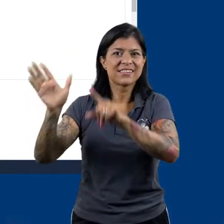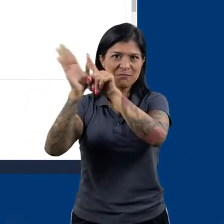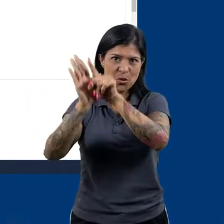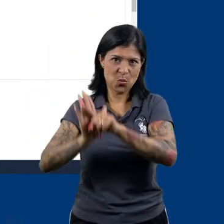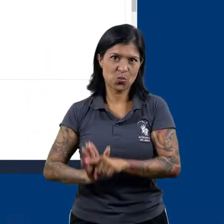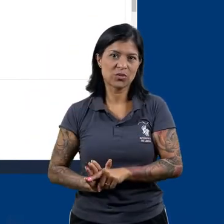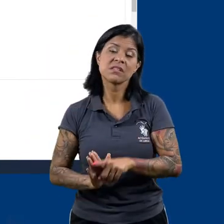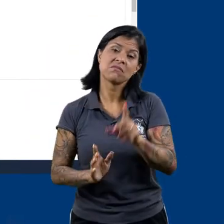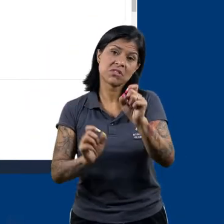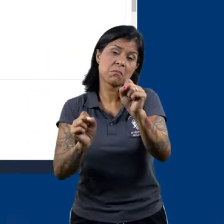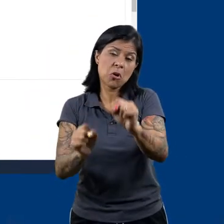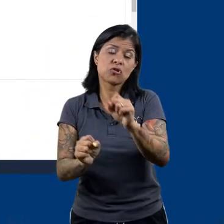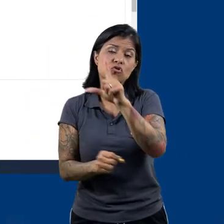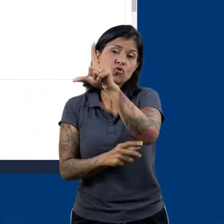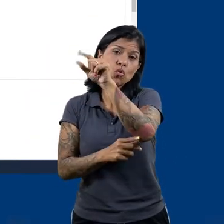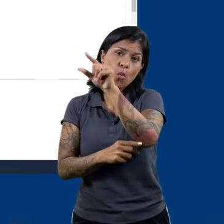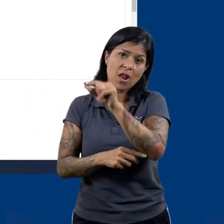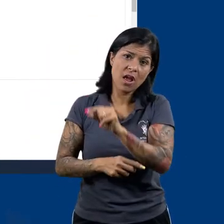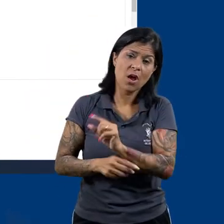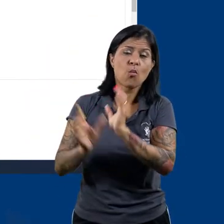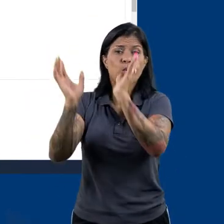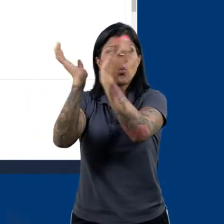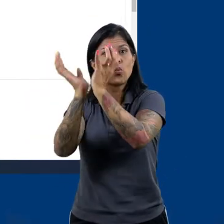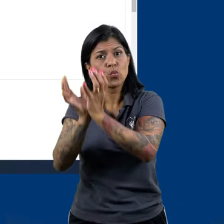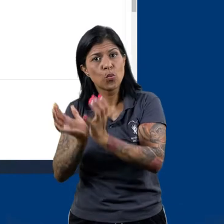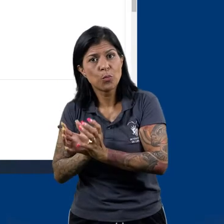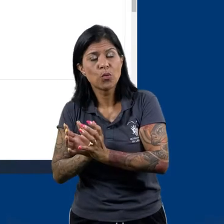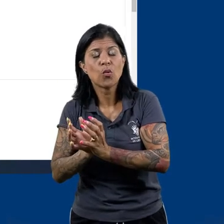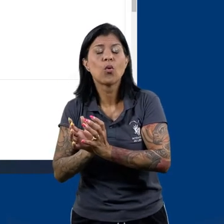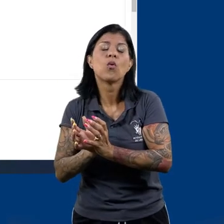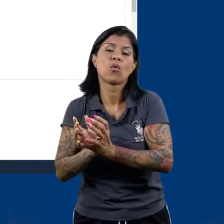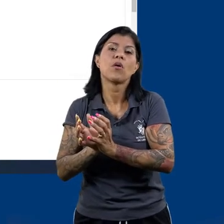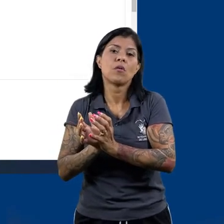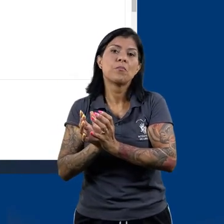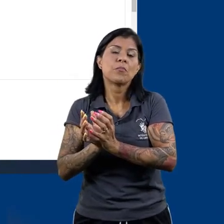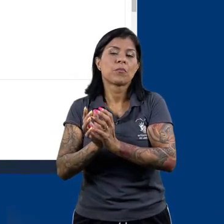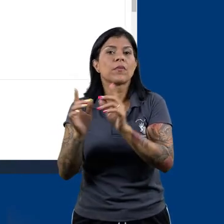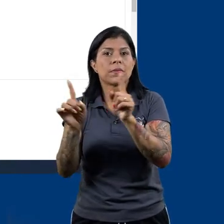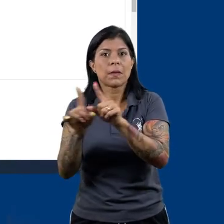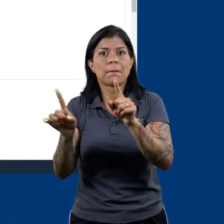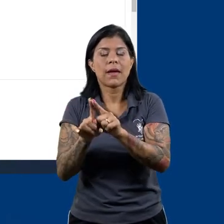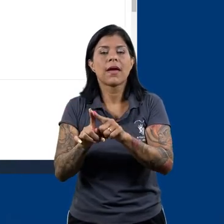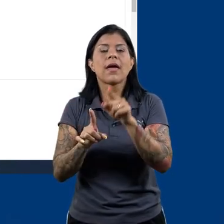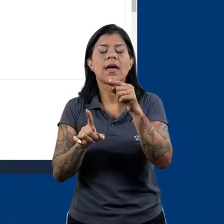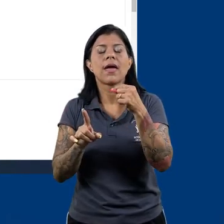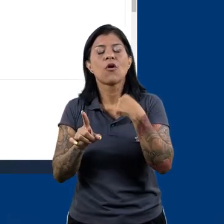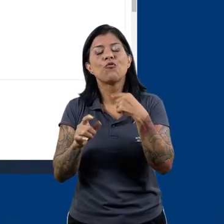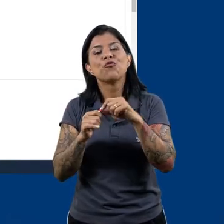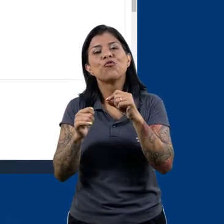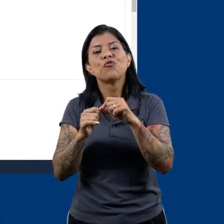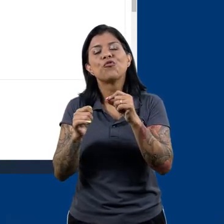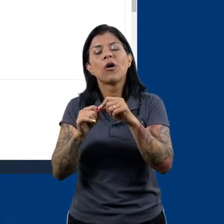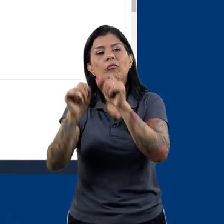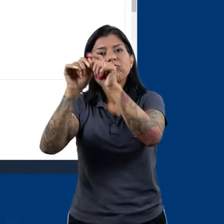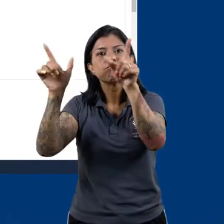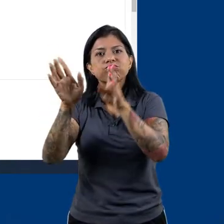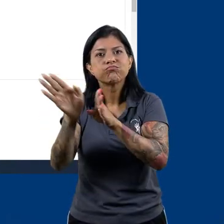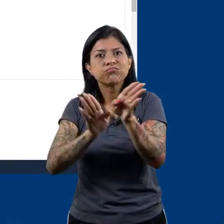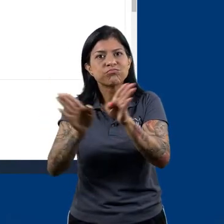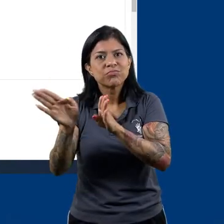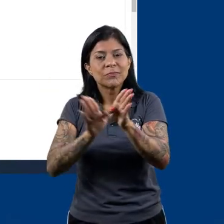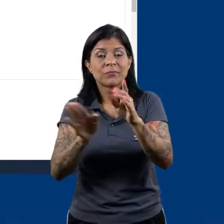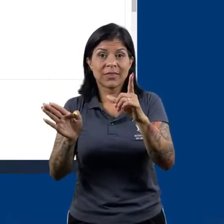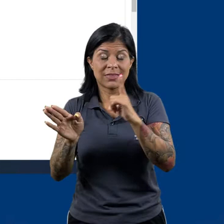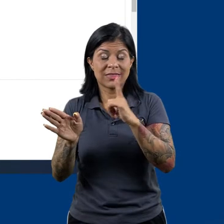questões nela podemos escolher uma categoria e reparem que como fiz acesso ao banco de